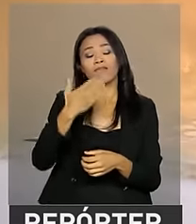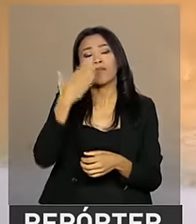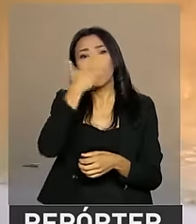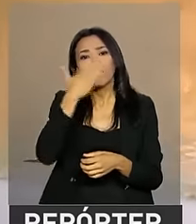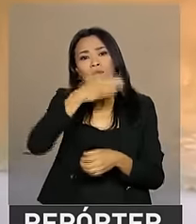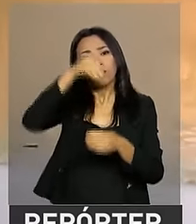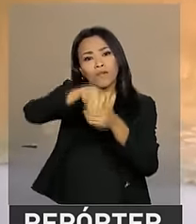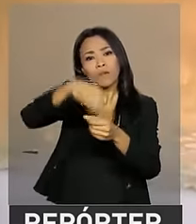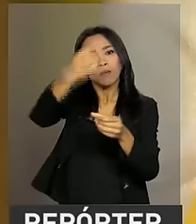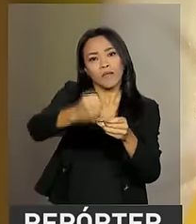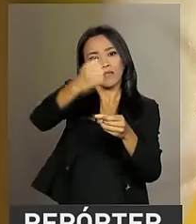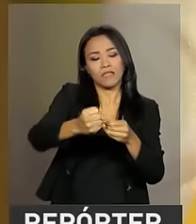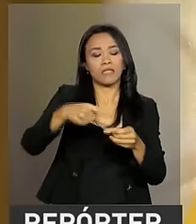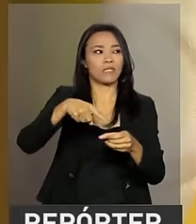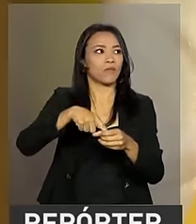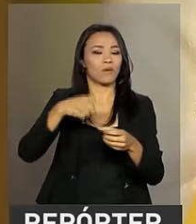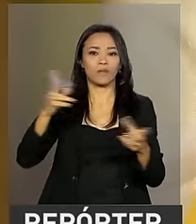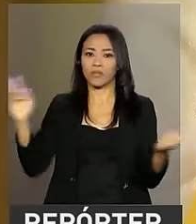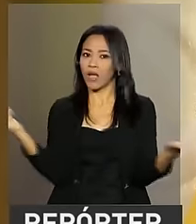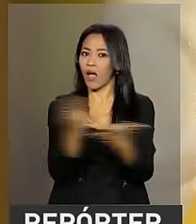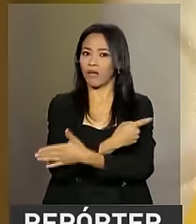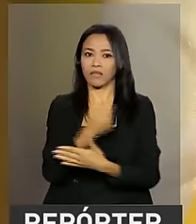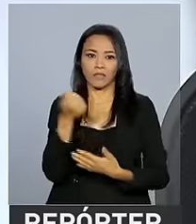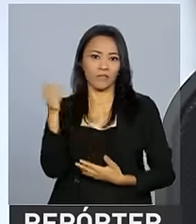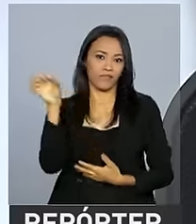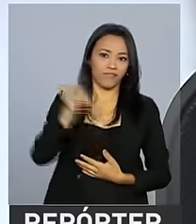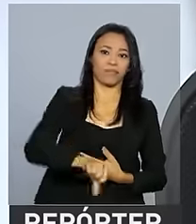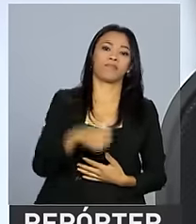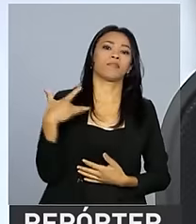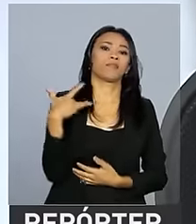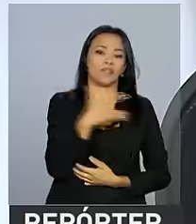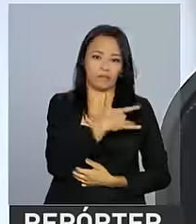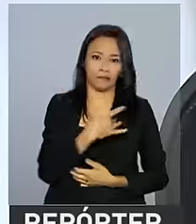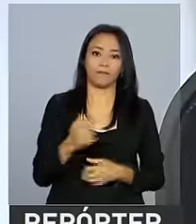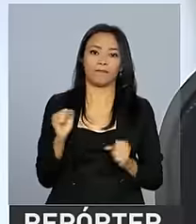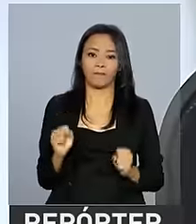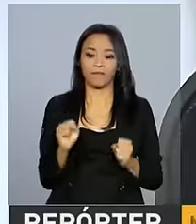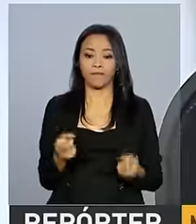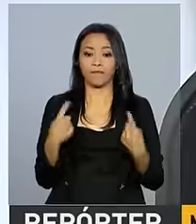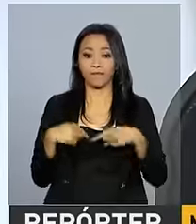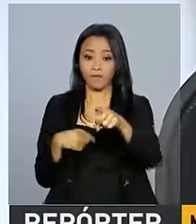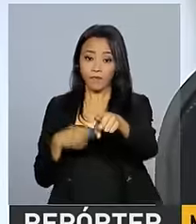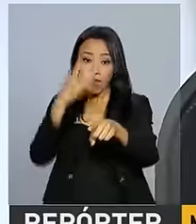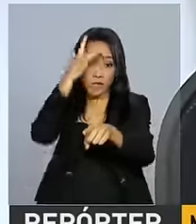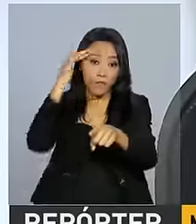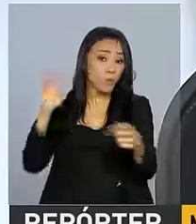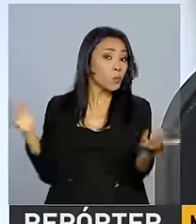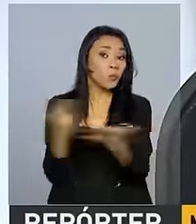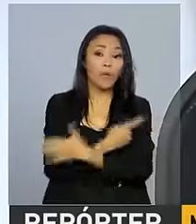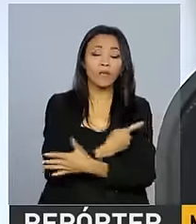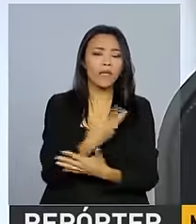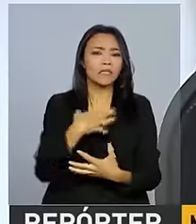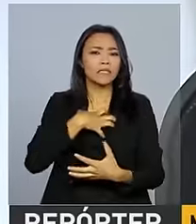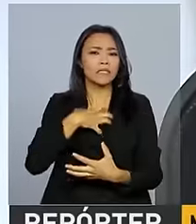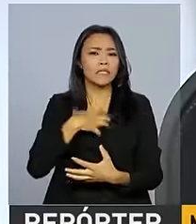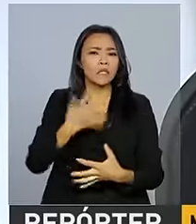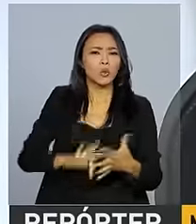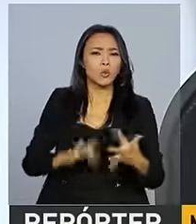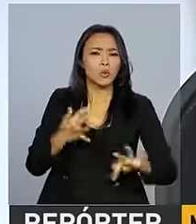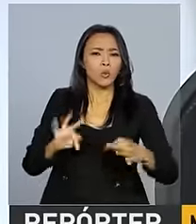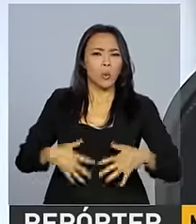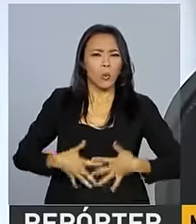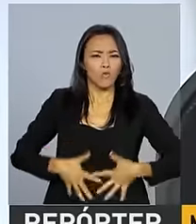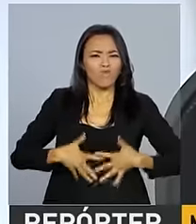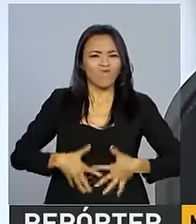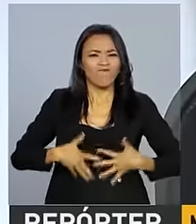substância pode ser um transtorno para a saúde Geralmente os pacientes apresentam então uma uma dor na barriga